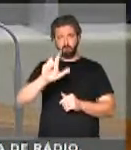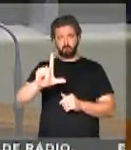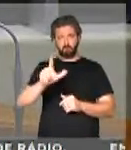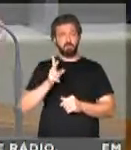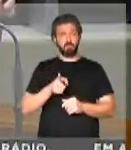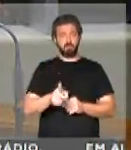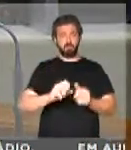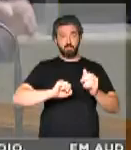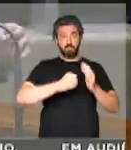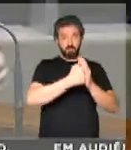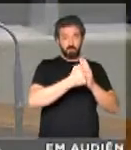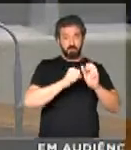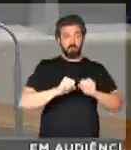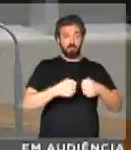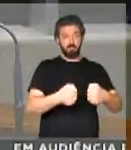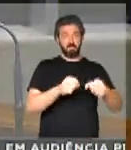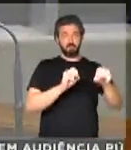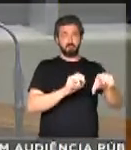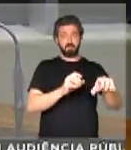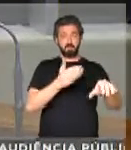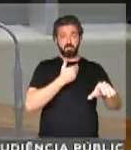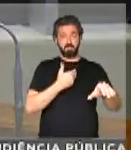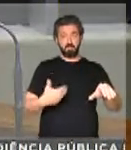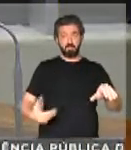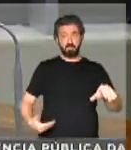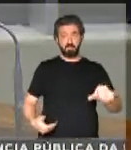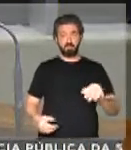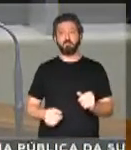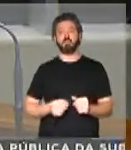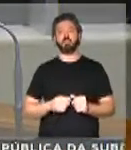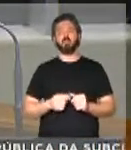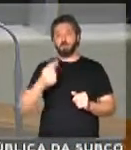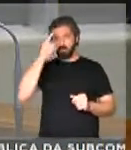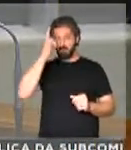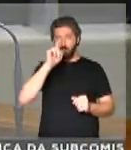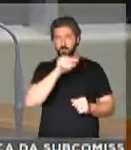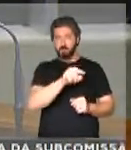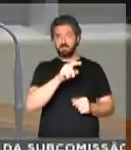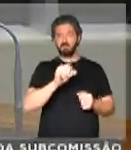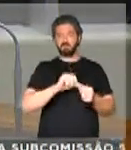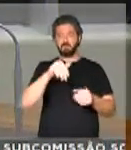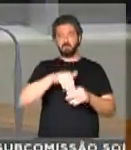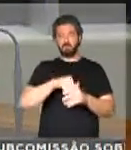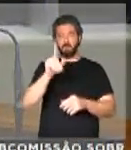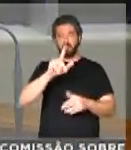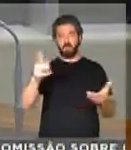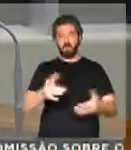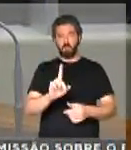segue em obstrução em defesa da educação pública e não acha que essa matéria tem que ser...